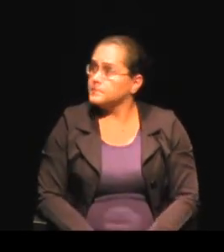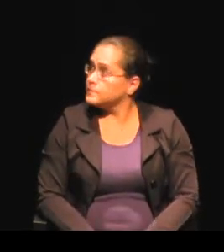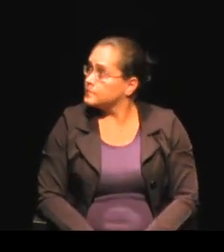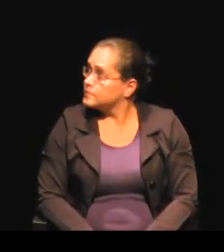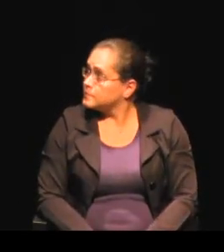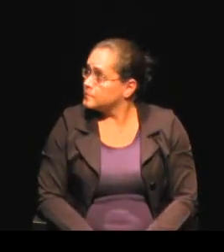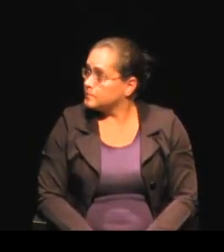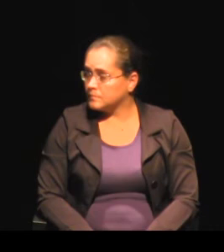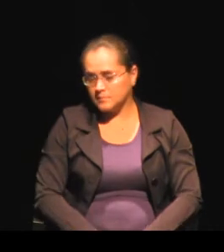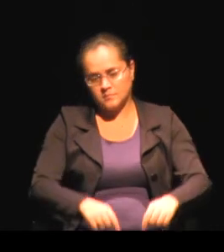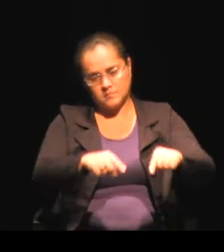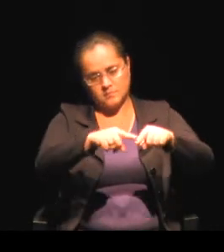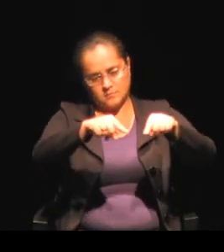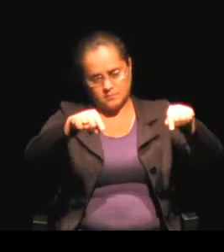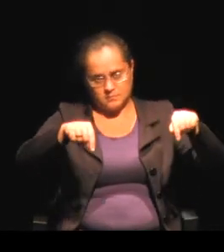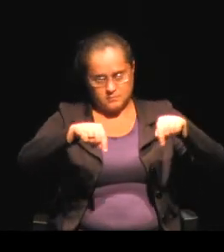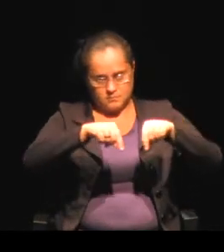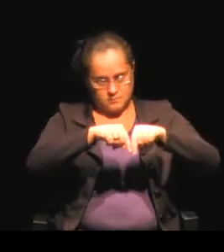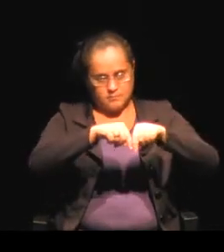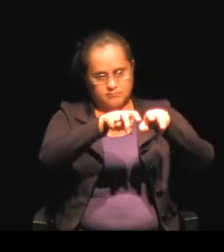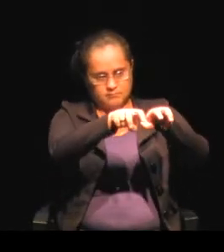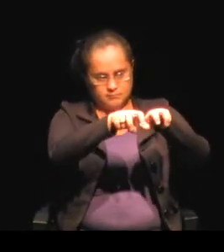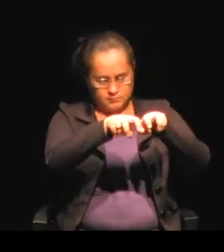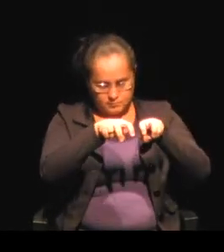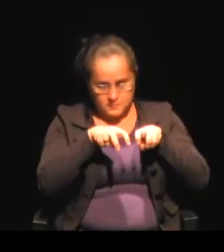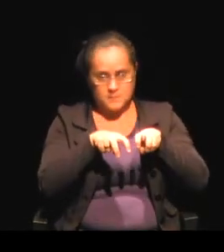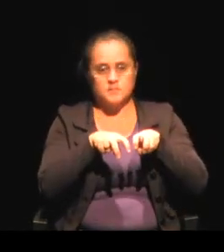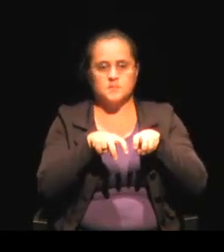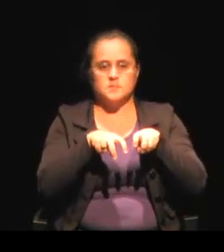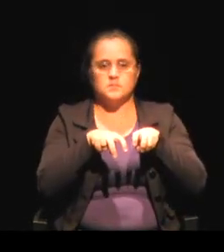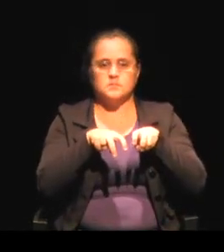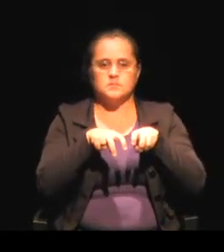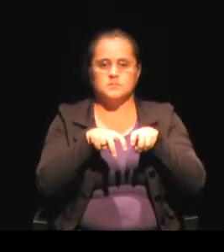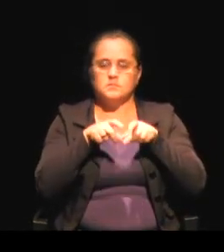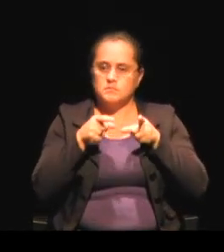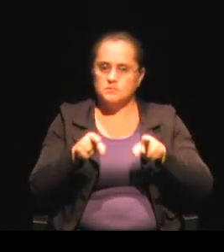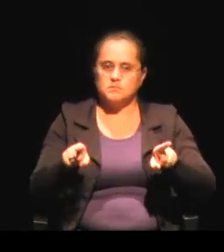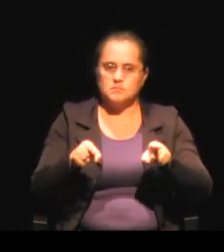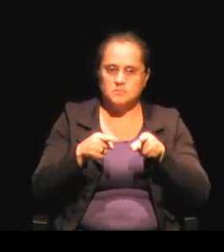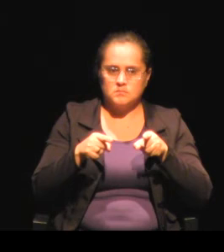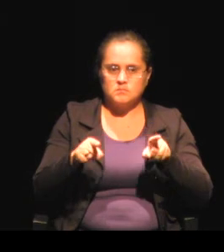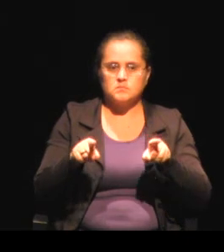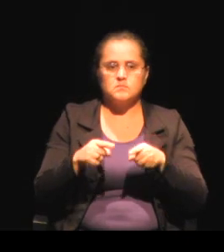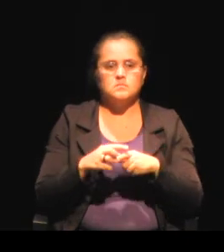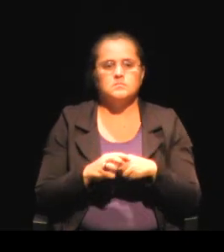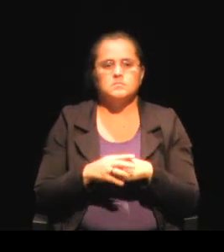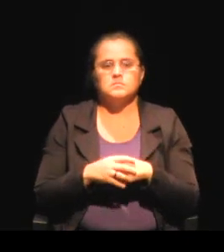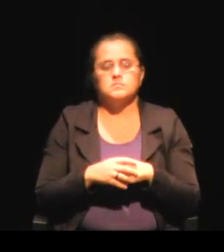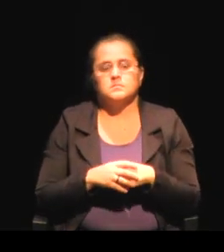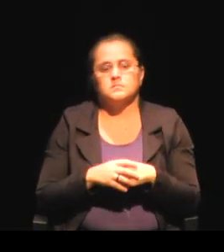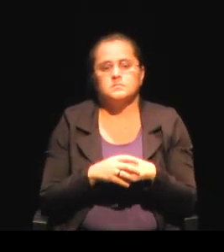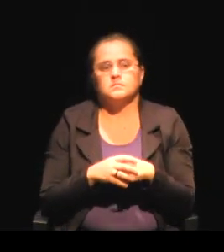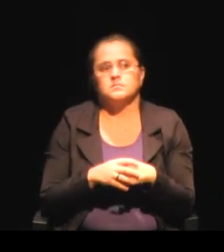esse é o espaço, lá em cima a gente está vendo a rua Conselheiro Crispiniano, e os